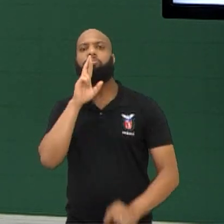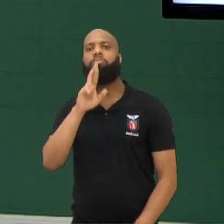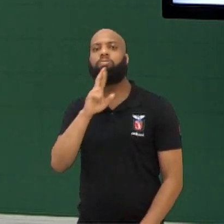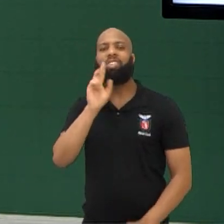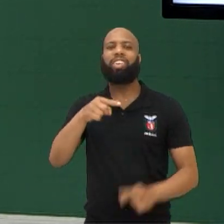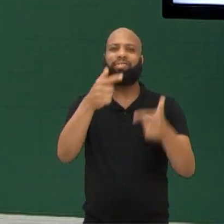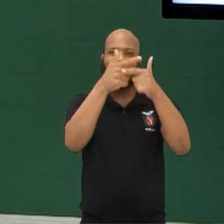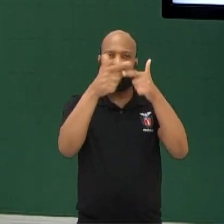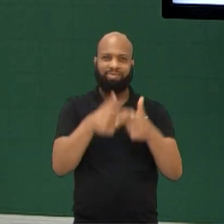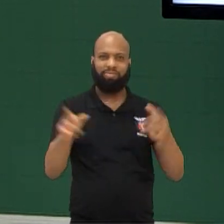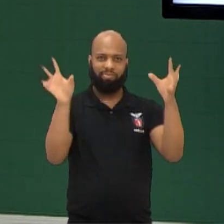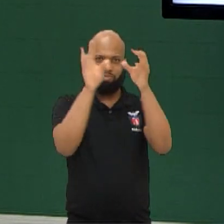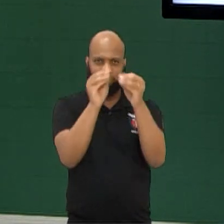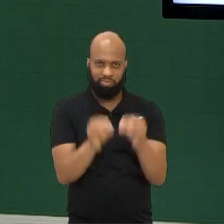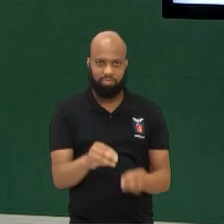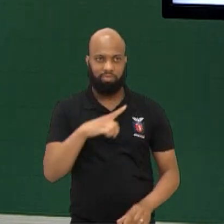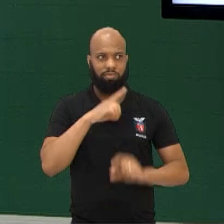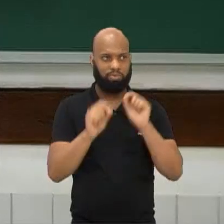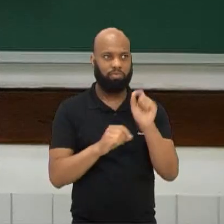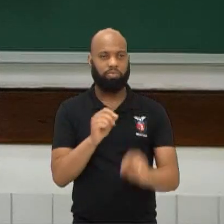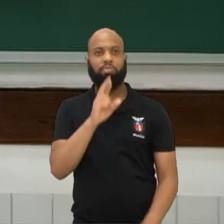à conclusão que